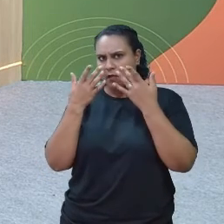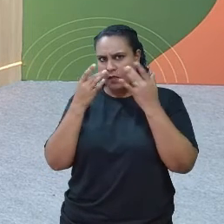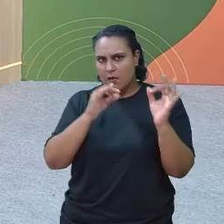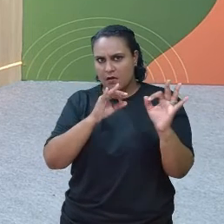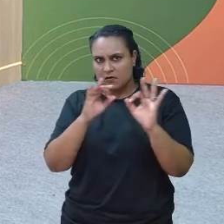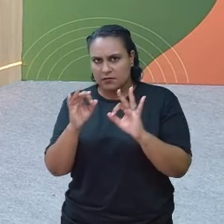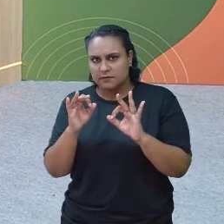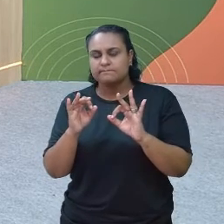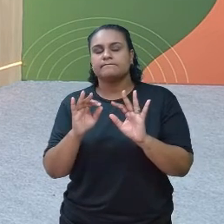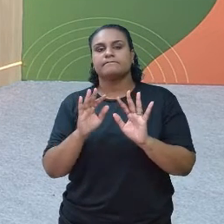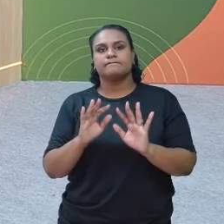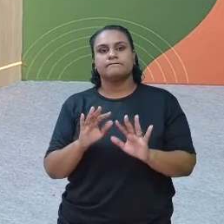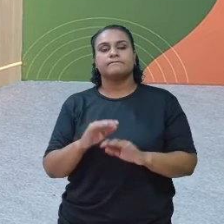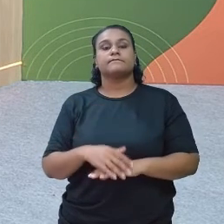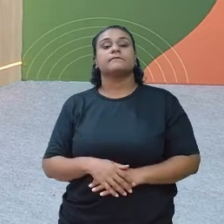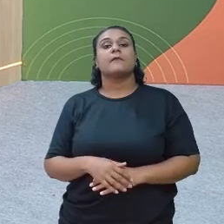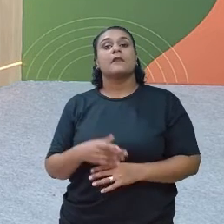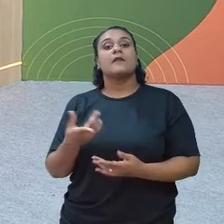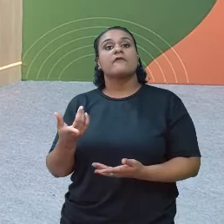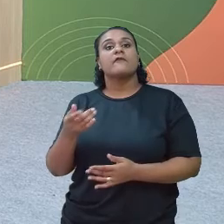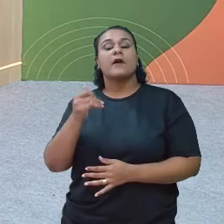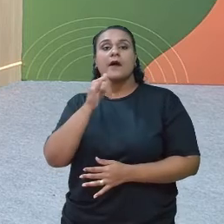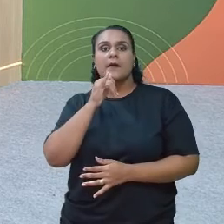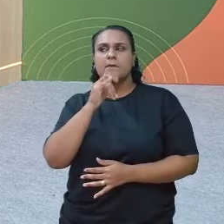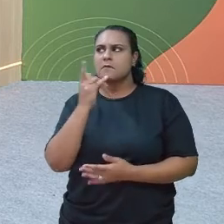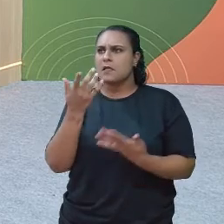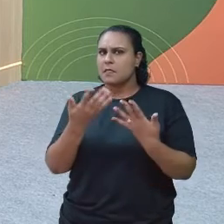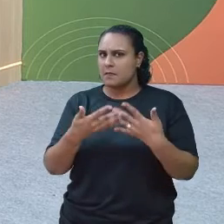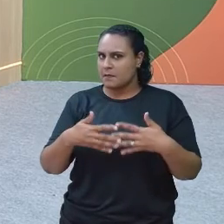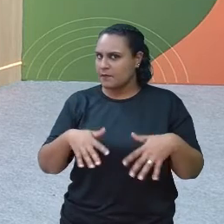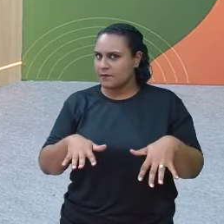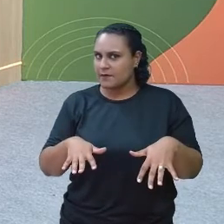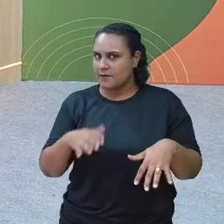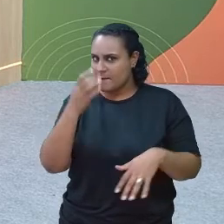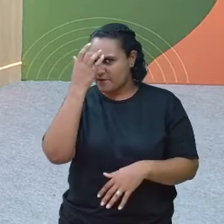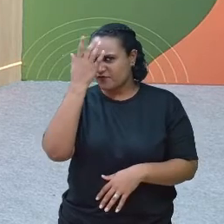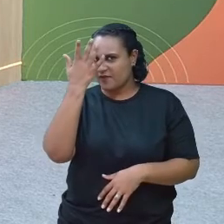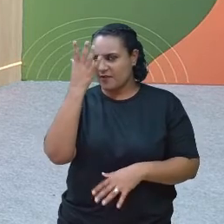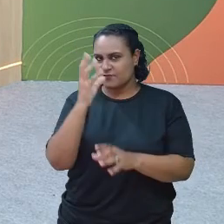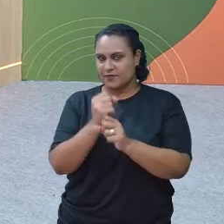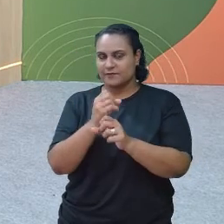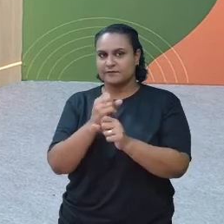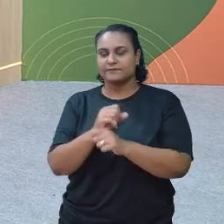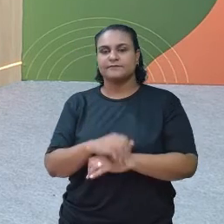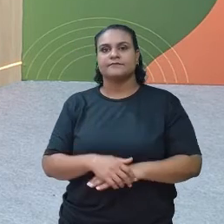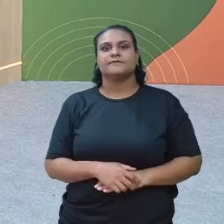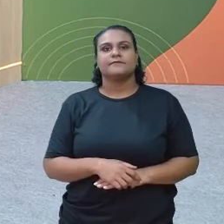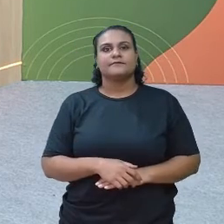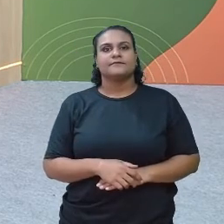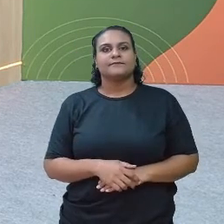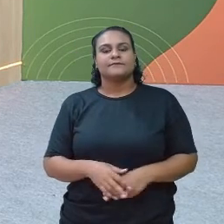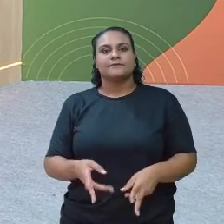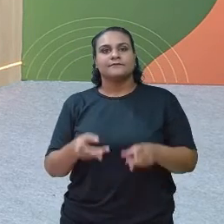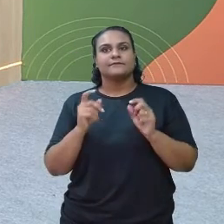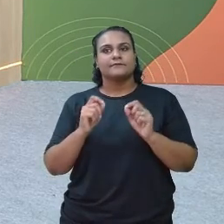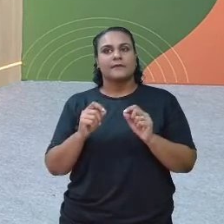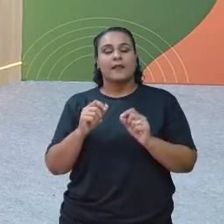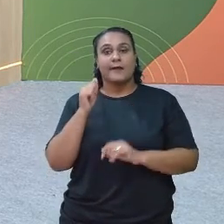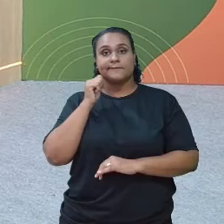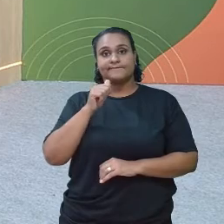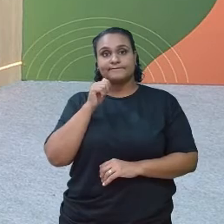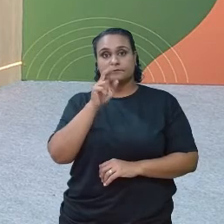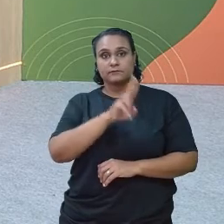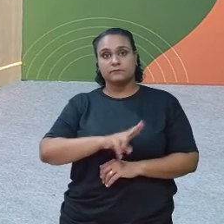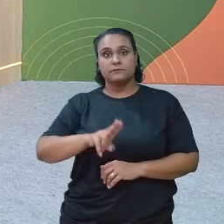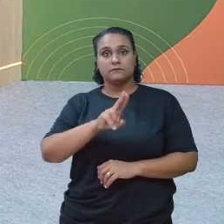exemplo anterior, ele já vai se tornar um pouco mais natural, né? Então vamos ver aqui o seguinte. Perceba que essa moça usando